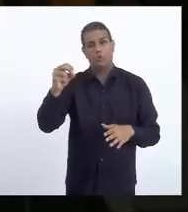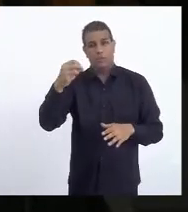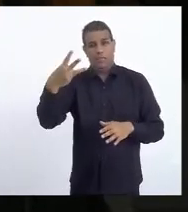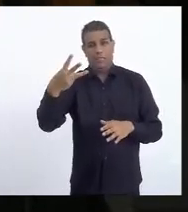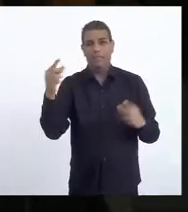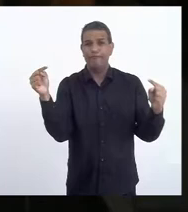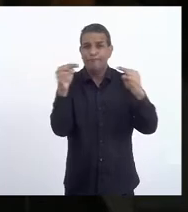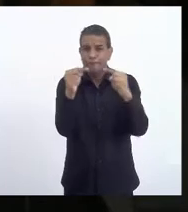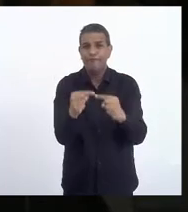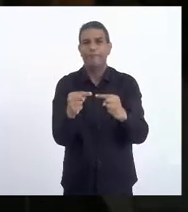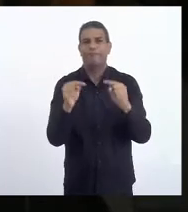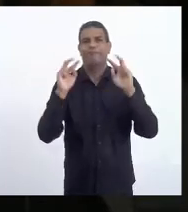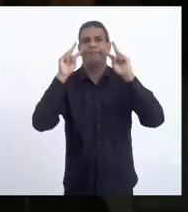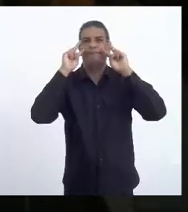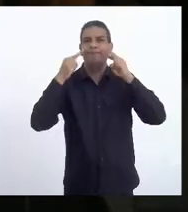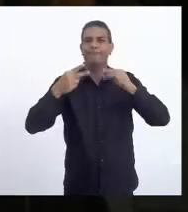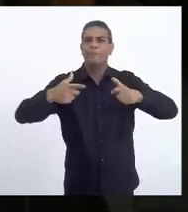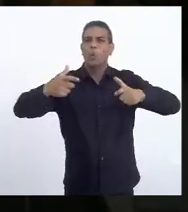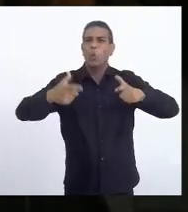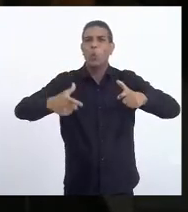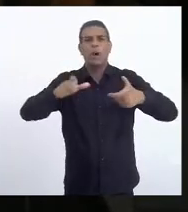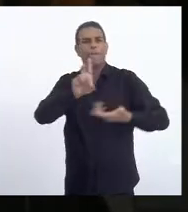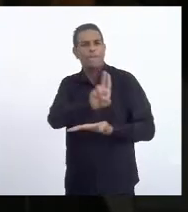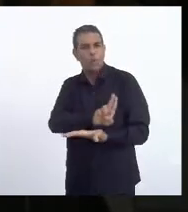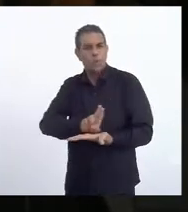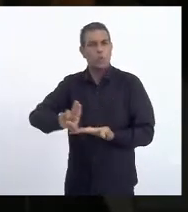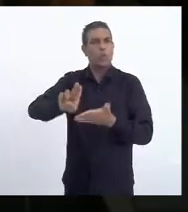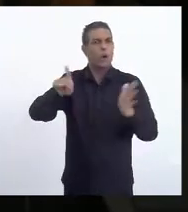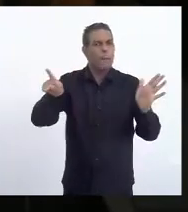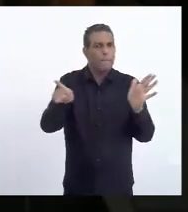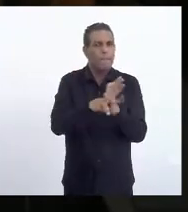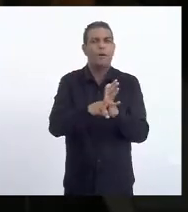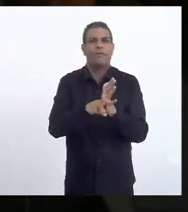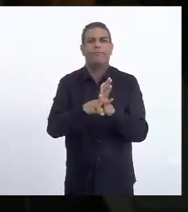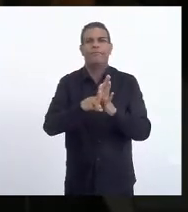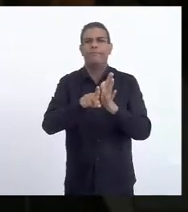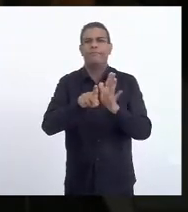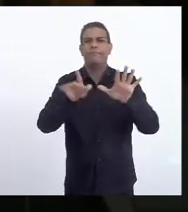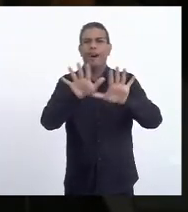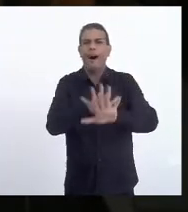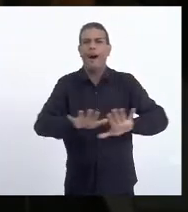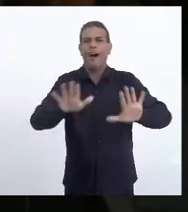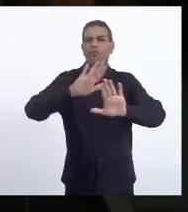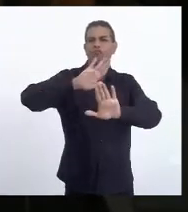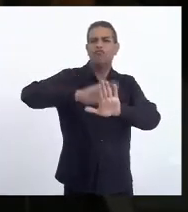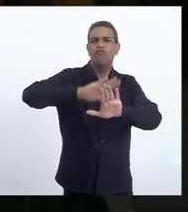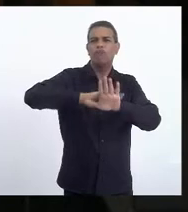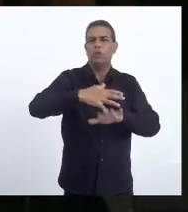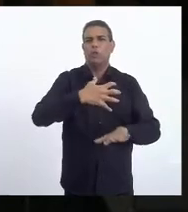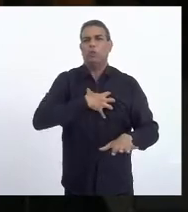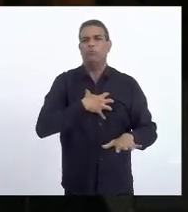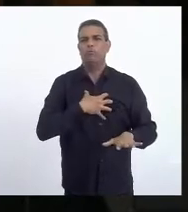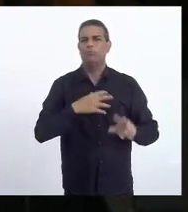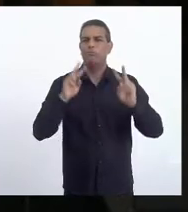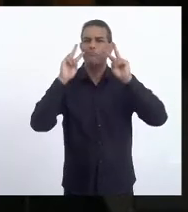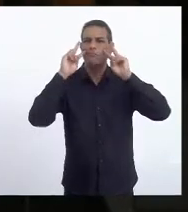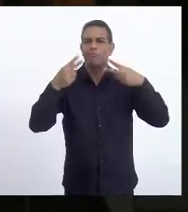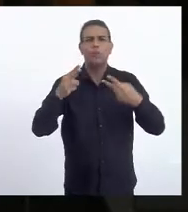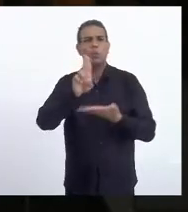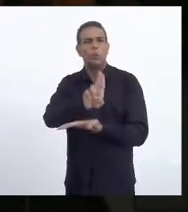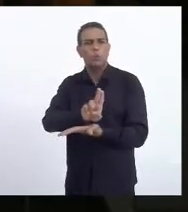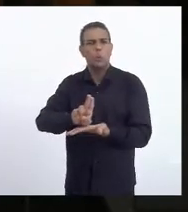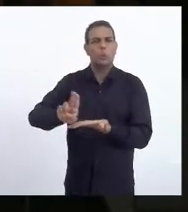exatamente era ser uma universidade com a característica de ser uma